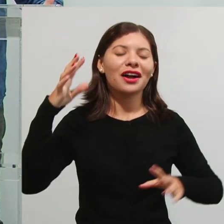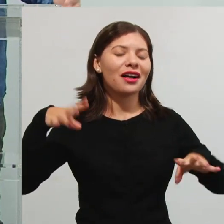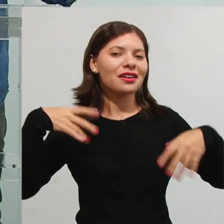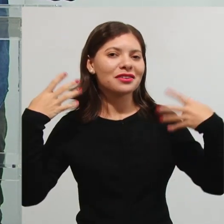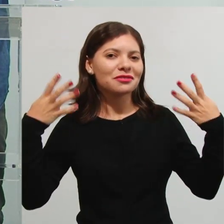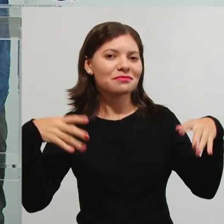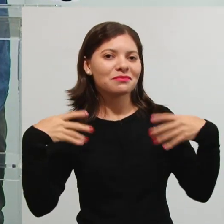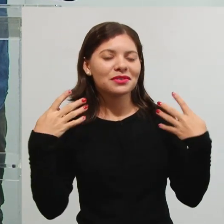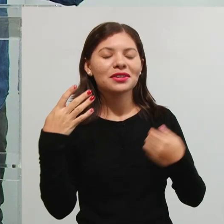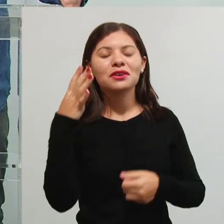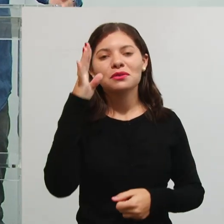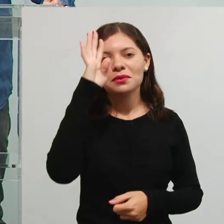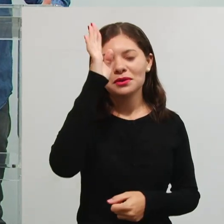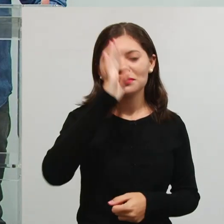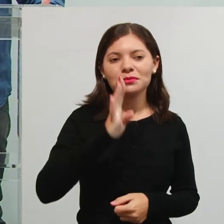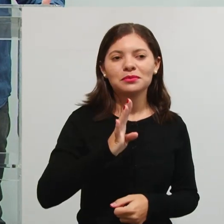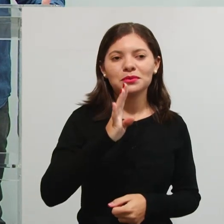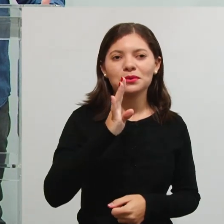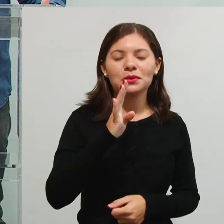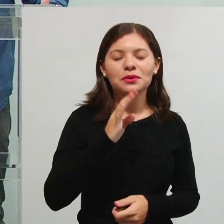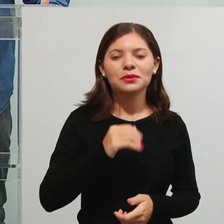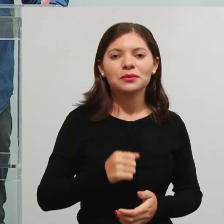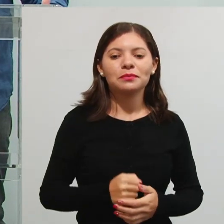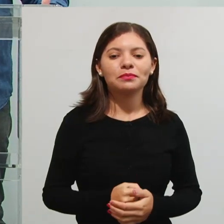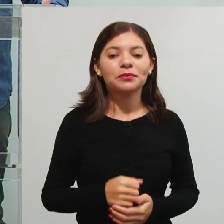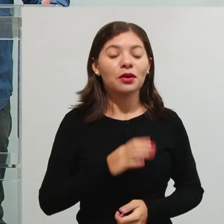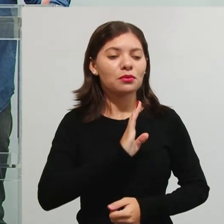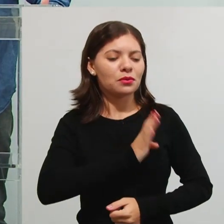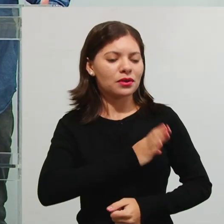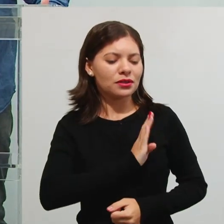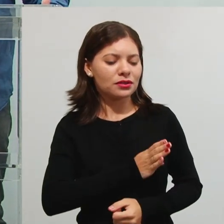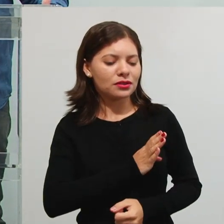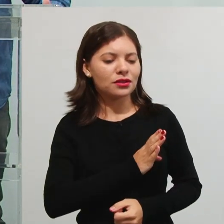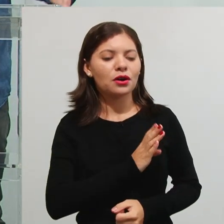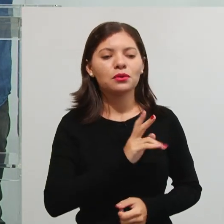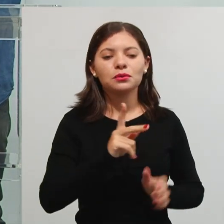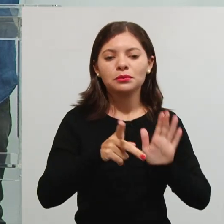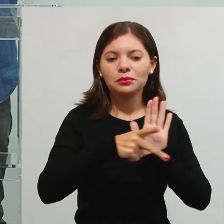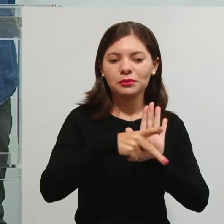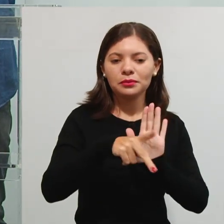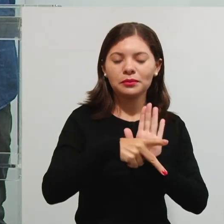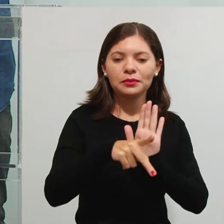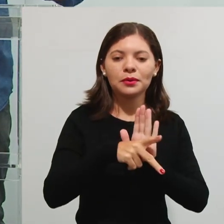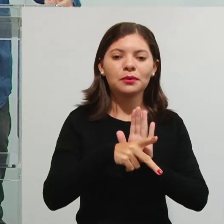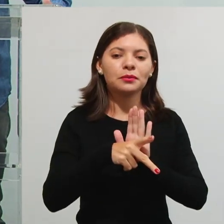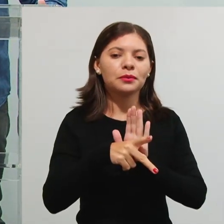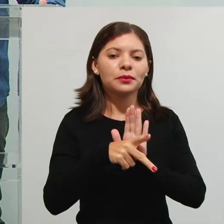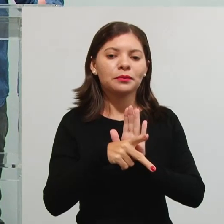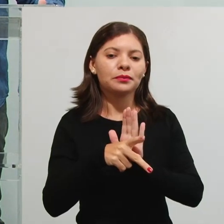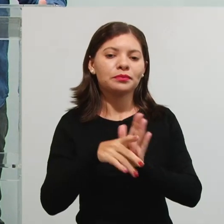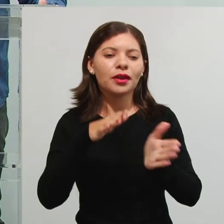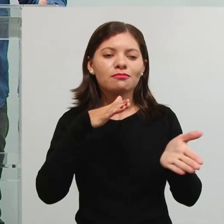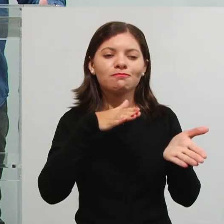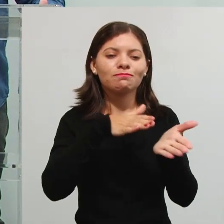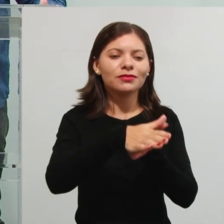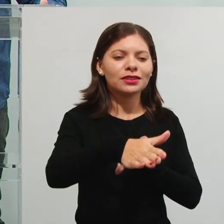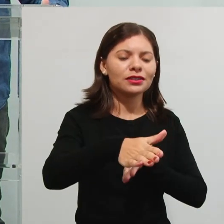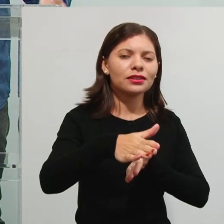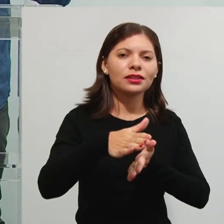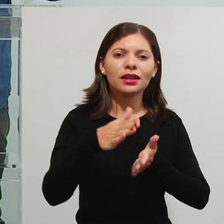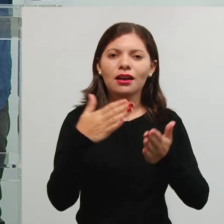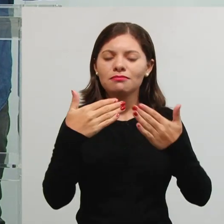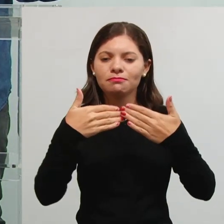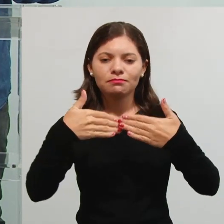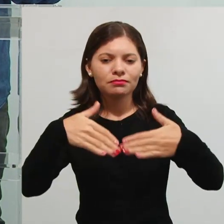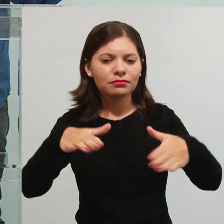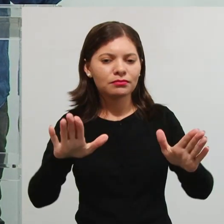isso que o povo brasileiro tem isso já no coração, de empreender, de ser dono do próprio negócio, de imprimir ali naquele negócio, naquela